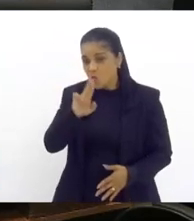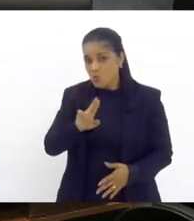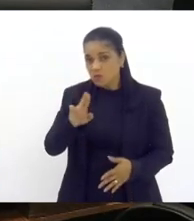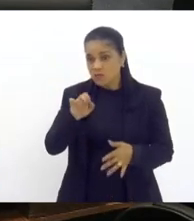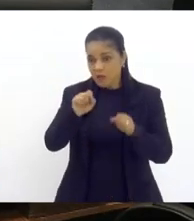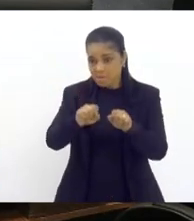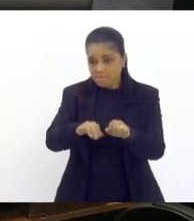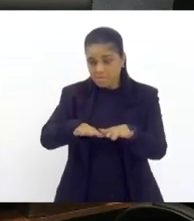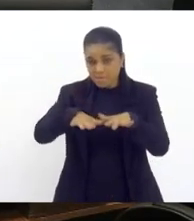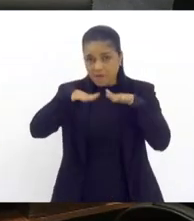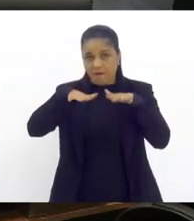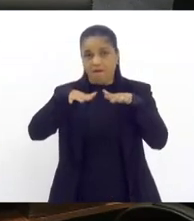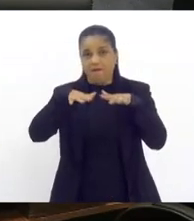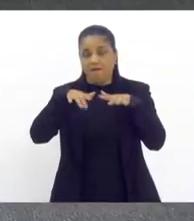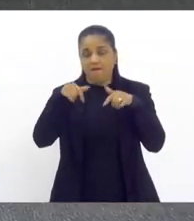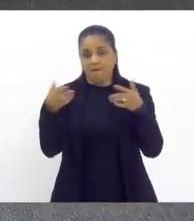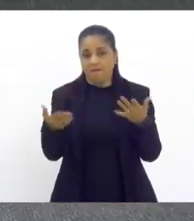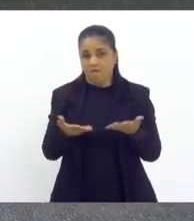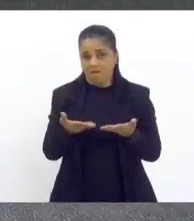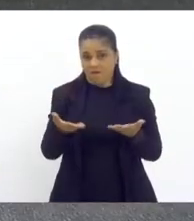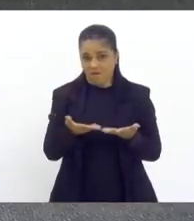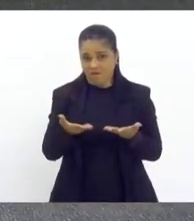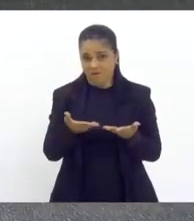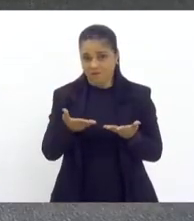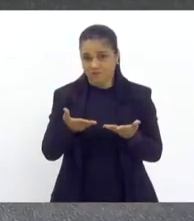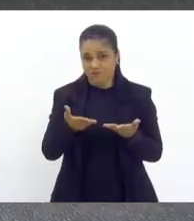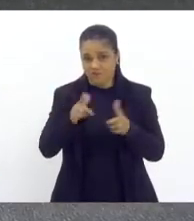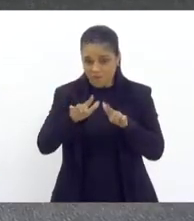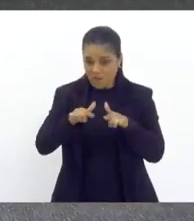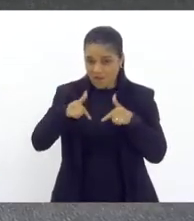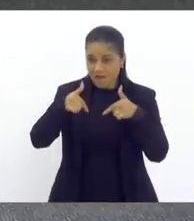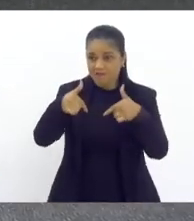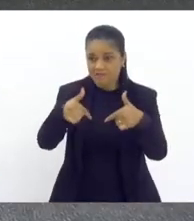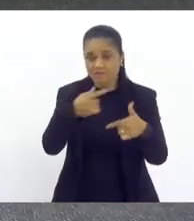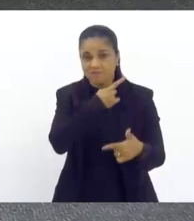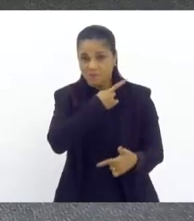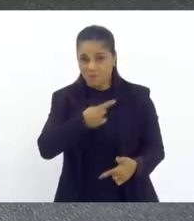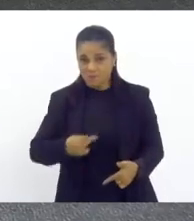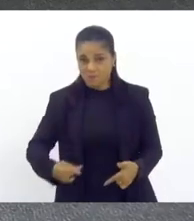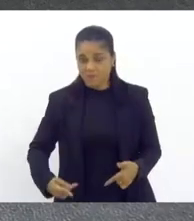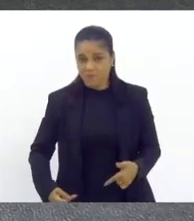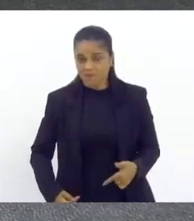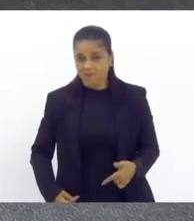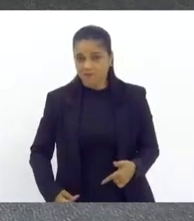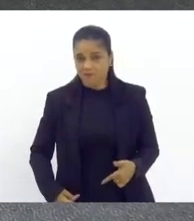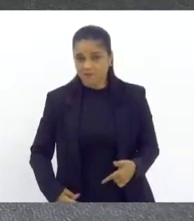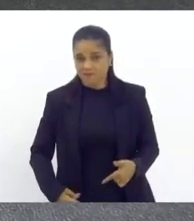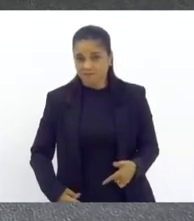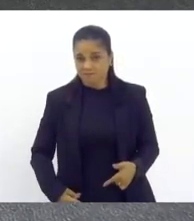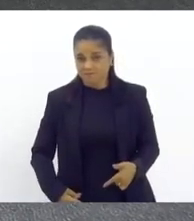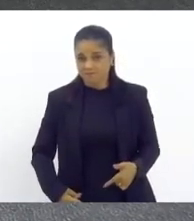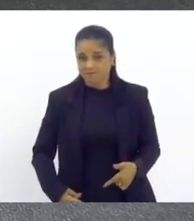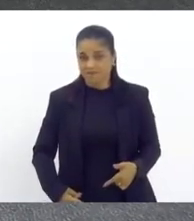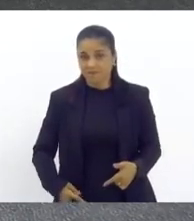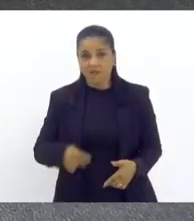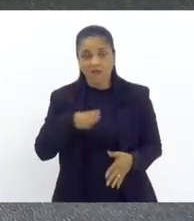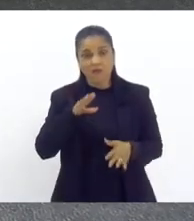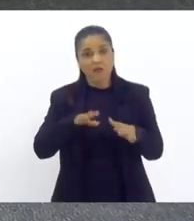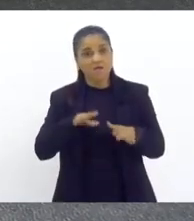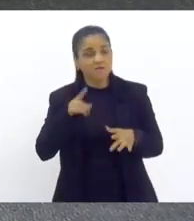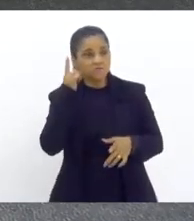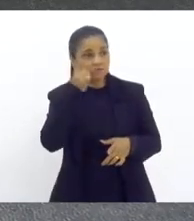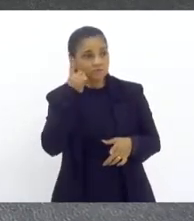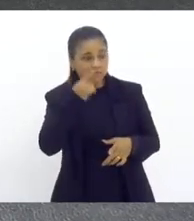né, que houvesse uma ação da presidência. E a grande realidade nem sempre é ação